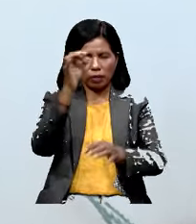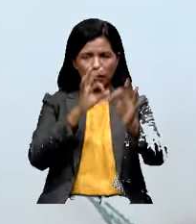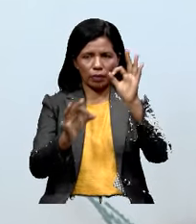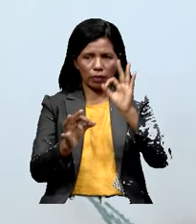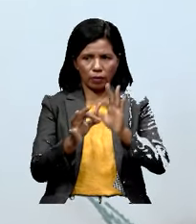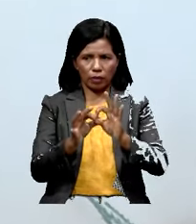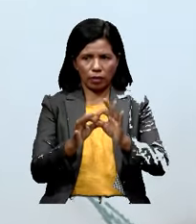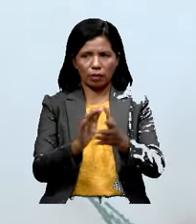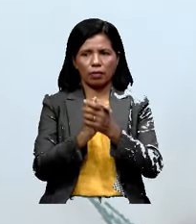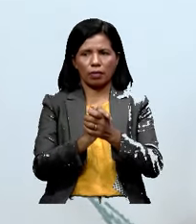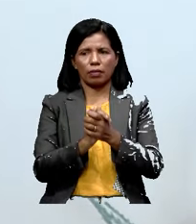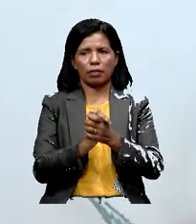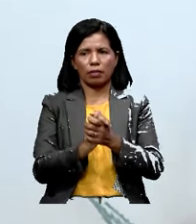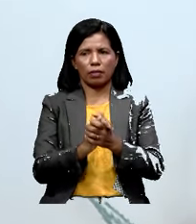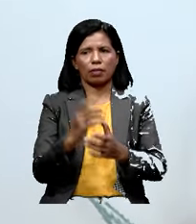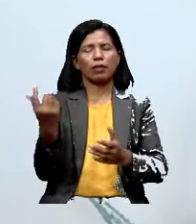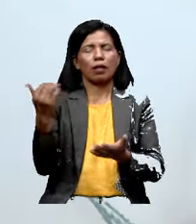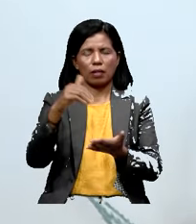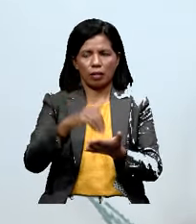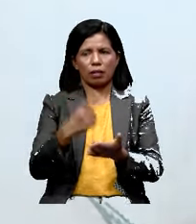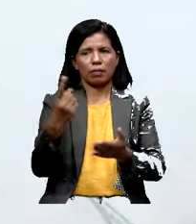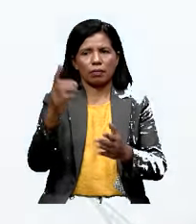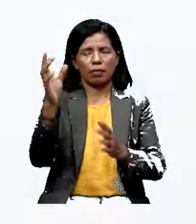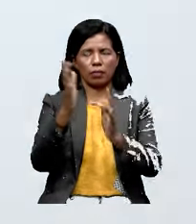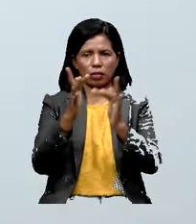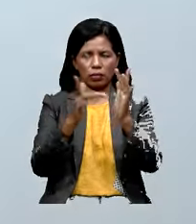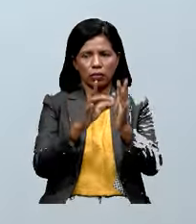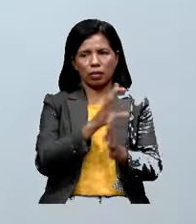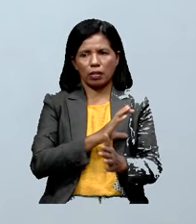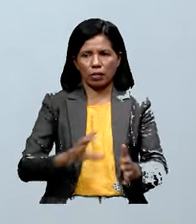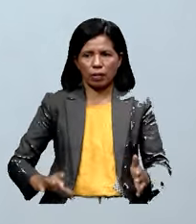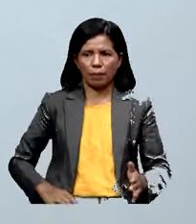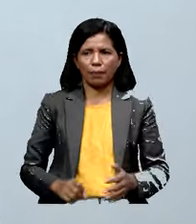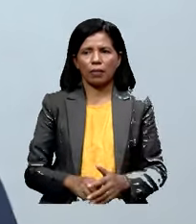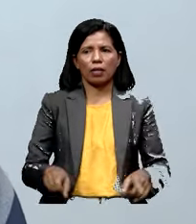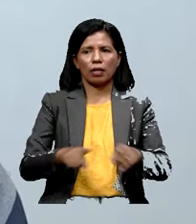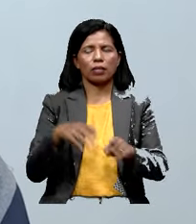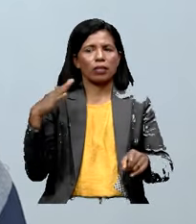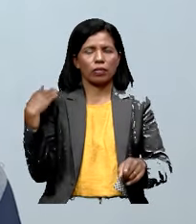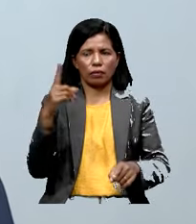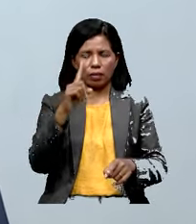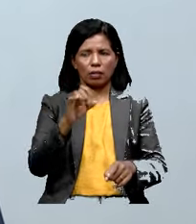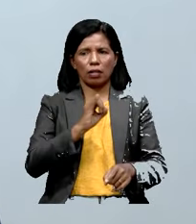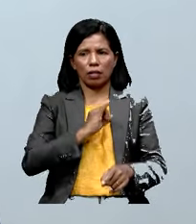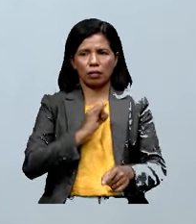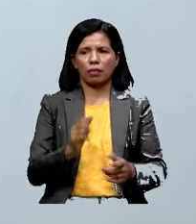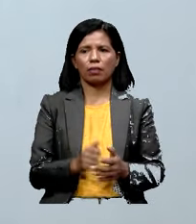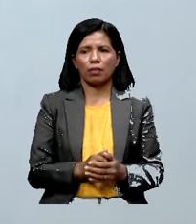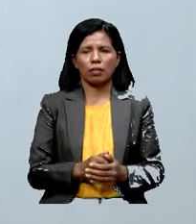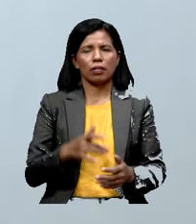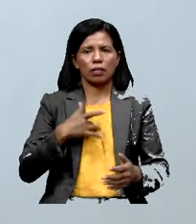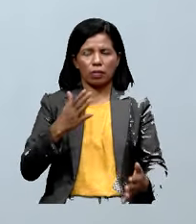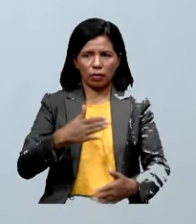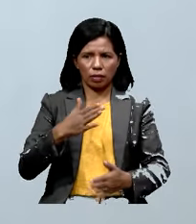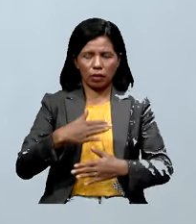ne metin liutan na fatim ba Kristu dia kan dar fun saida au entusiasmo